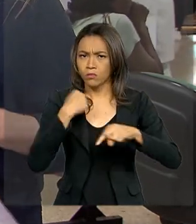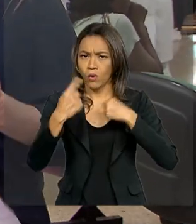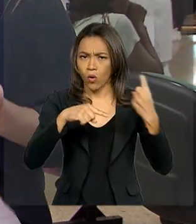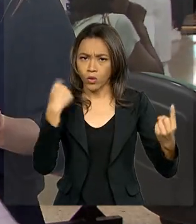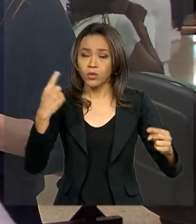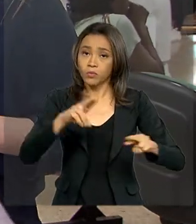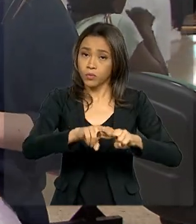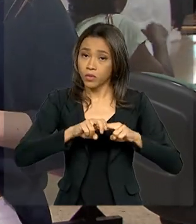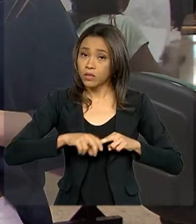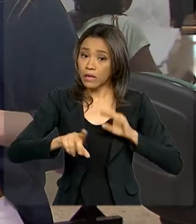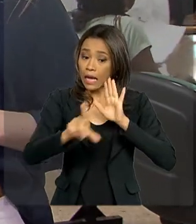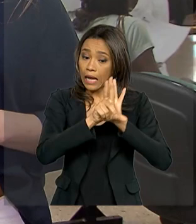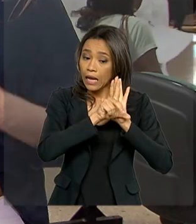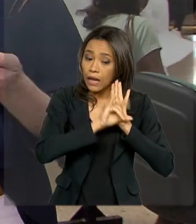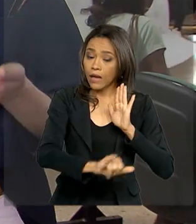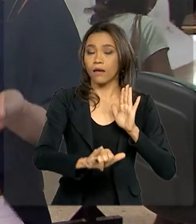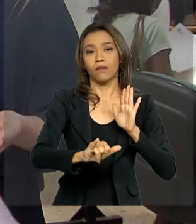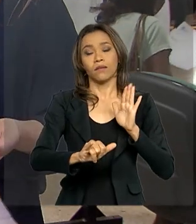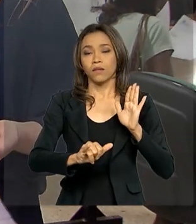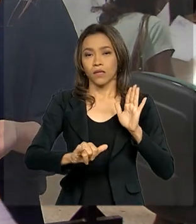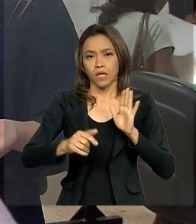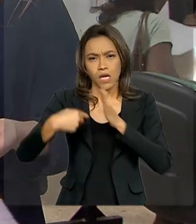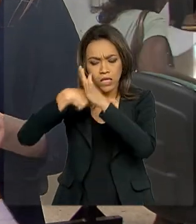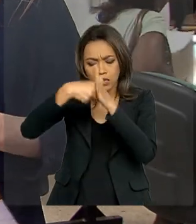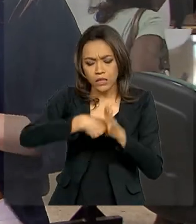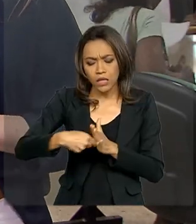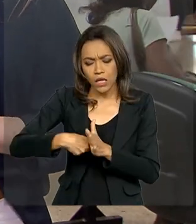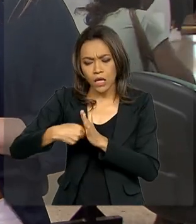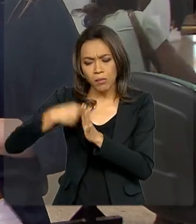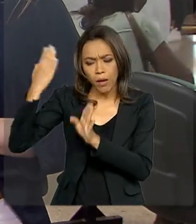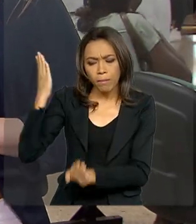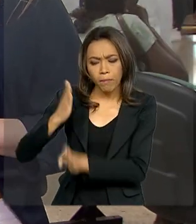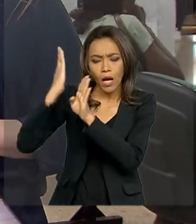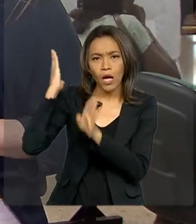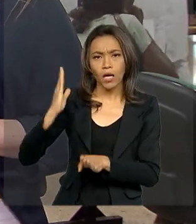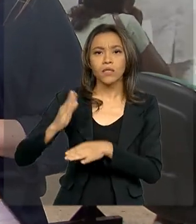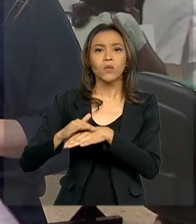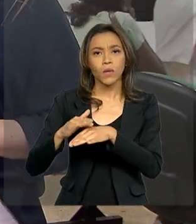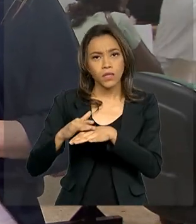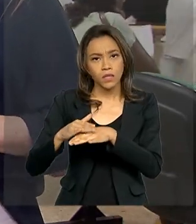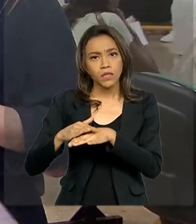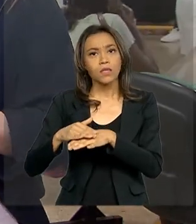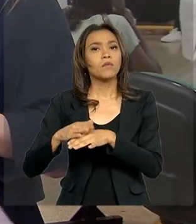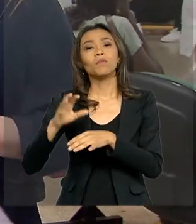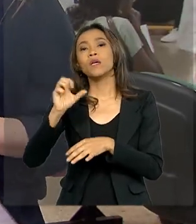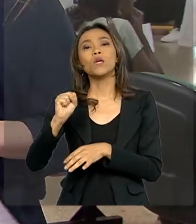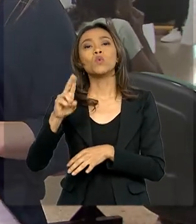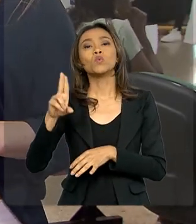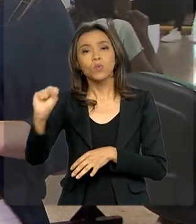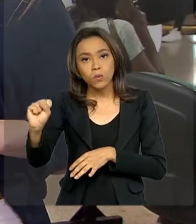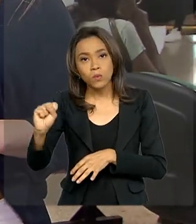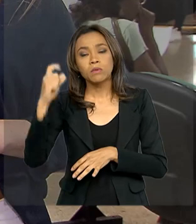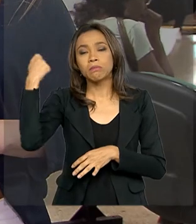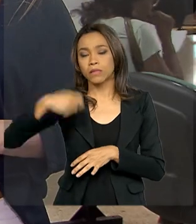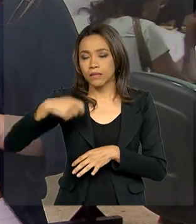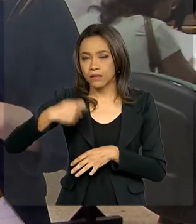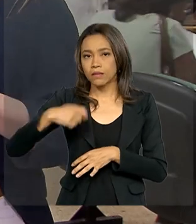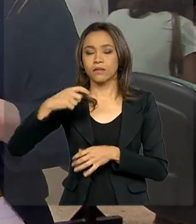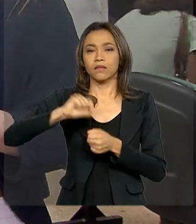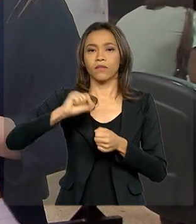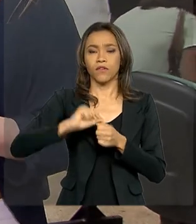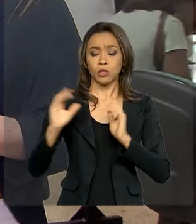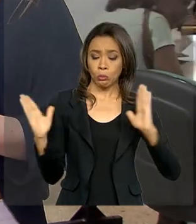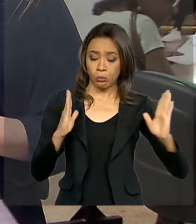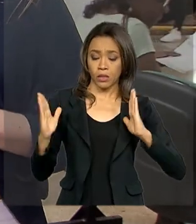de agora pulei os exames para confirmação da doença pelo sistema único de saúde terão que ser realizados num prazo